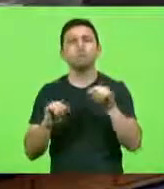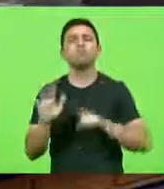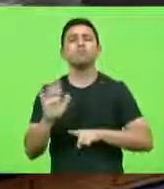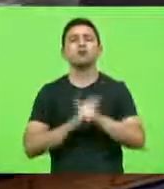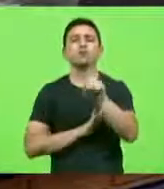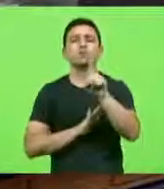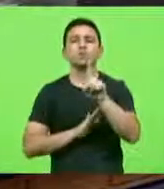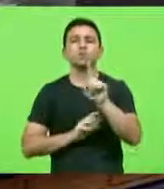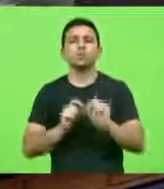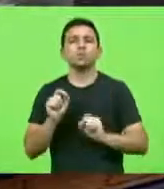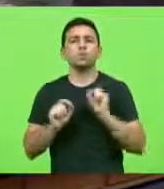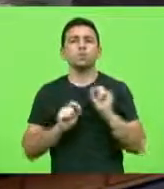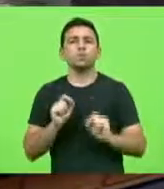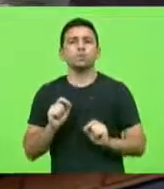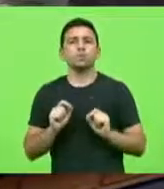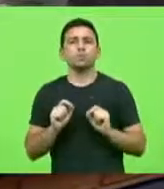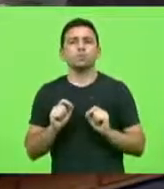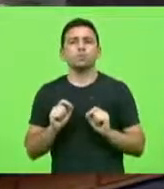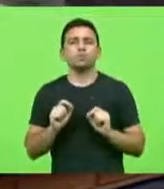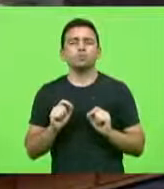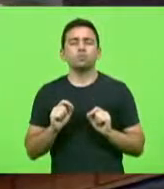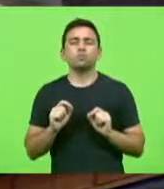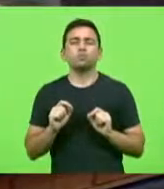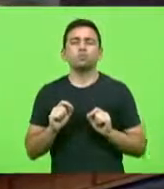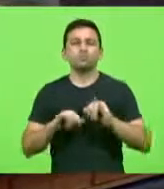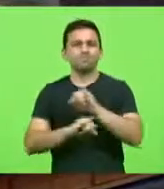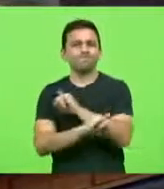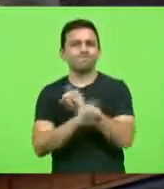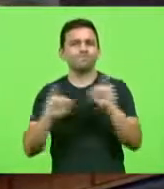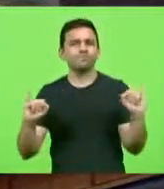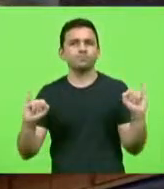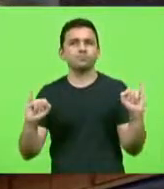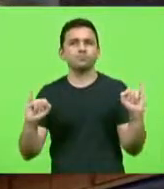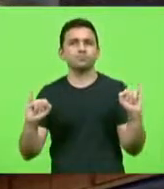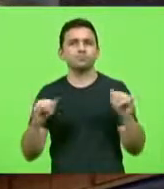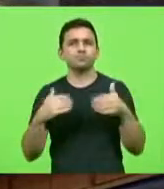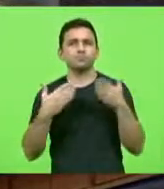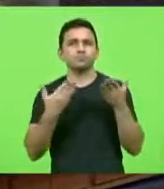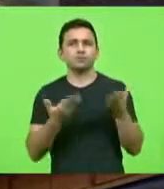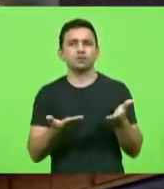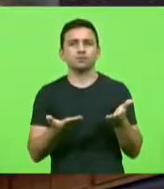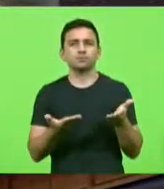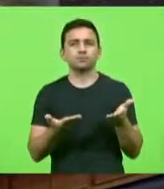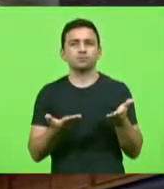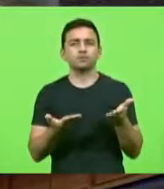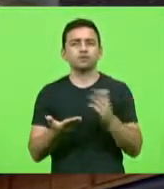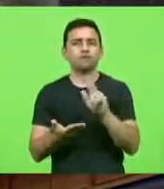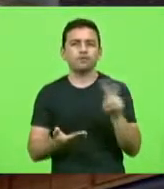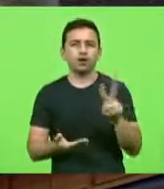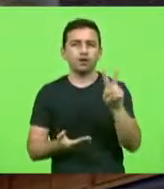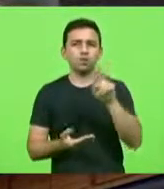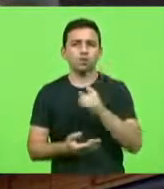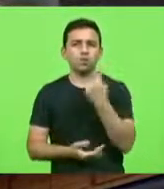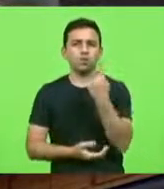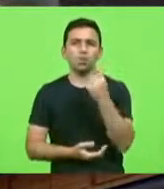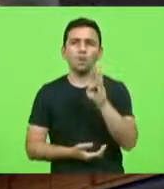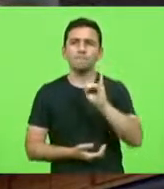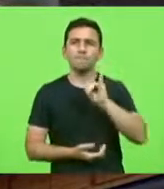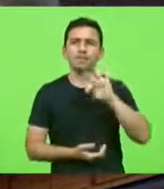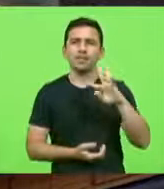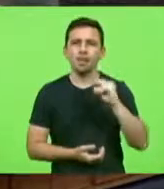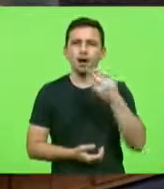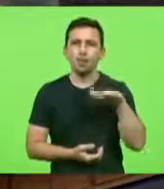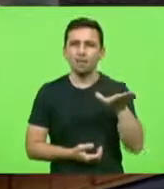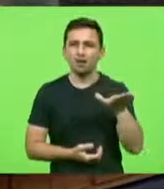questão mesmo ali é o anúncio, né, de um valor de um bi e meio,